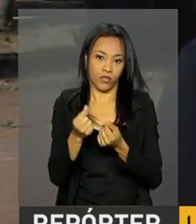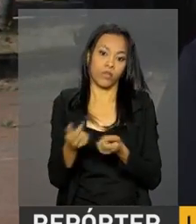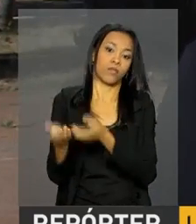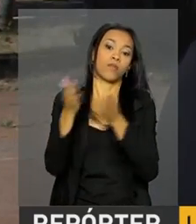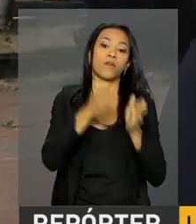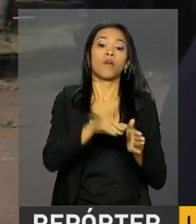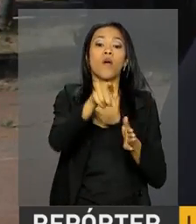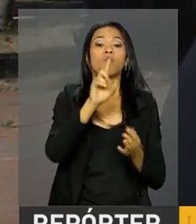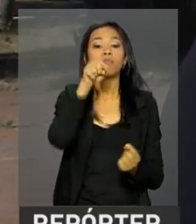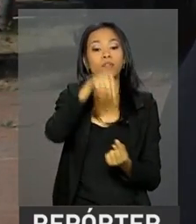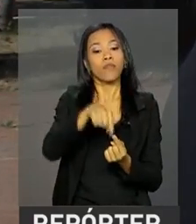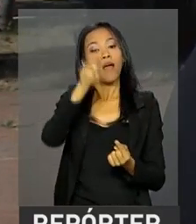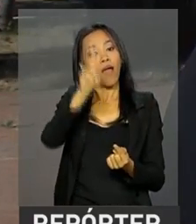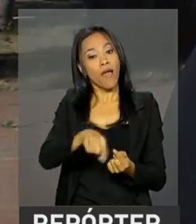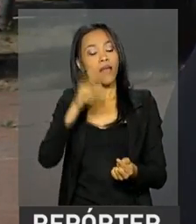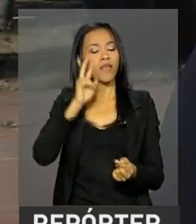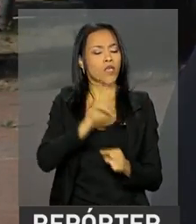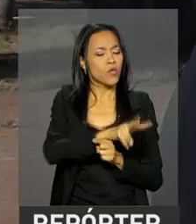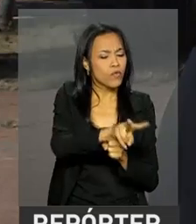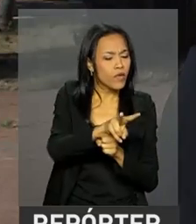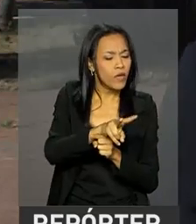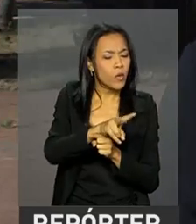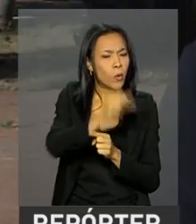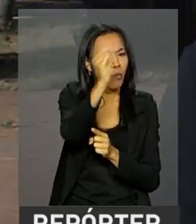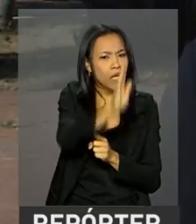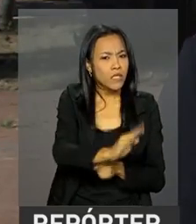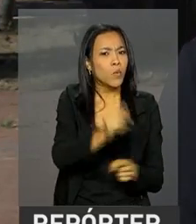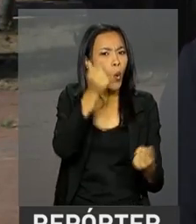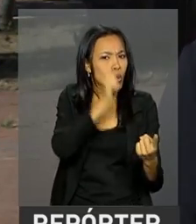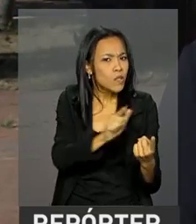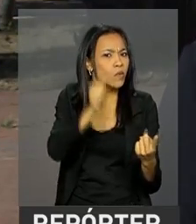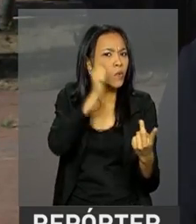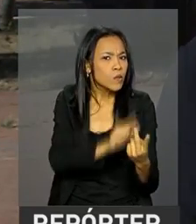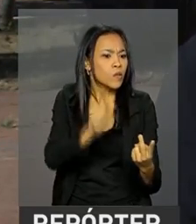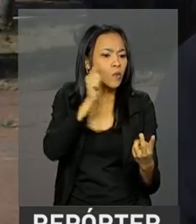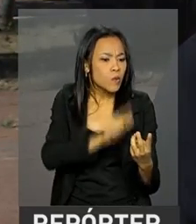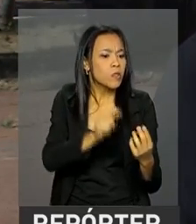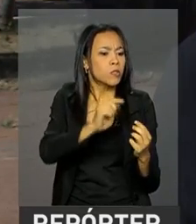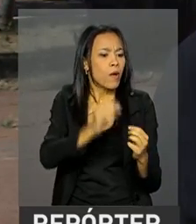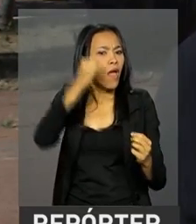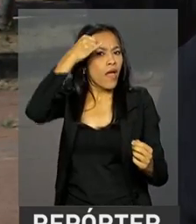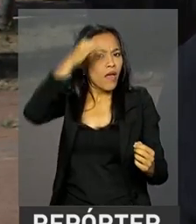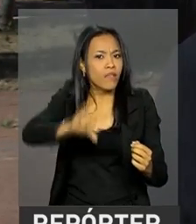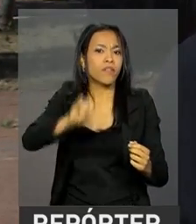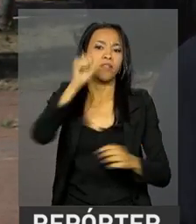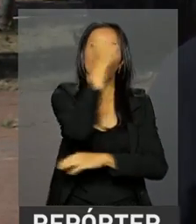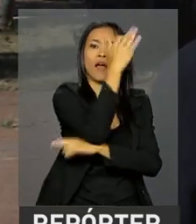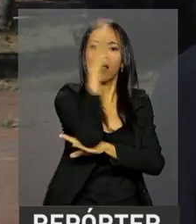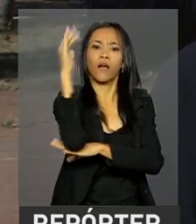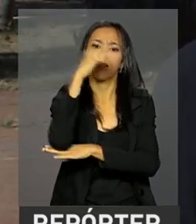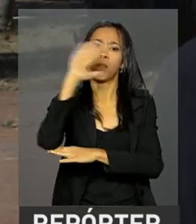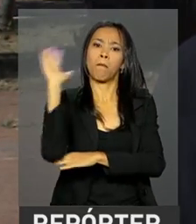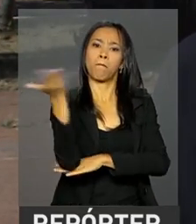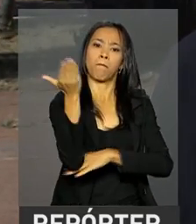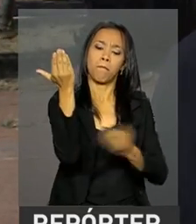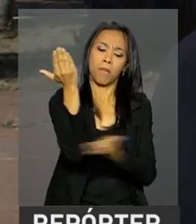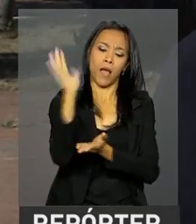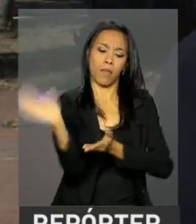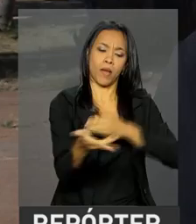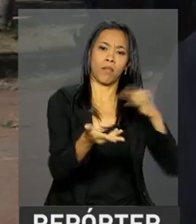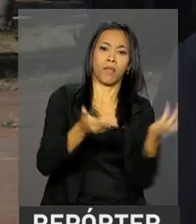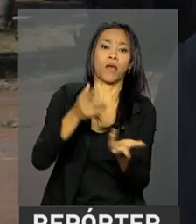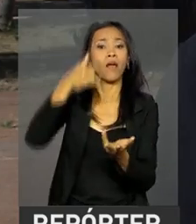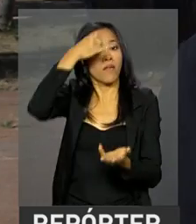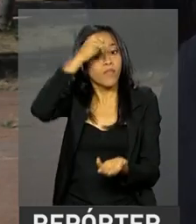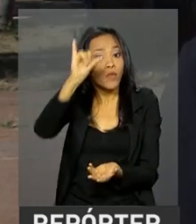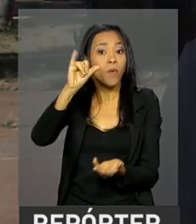determinada com base nos resultados que o Brasil alcançou no ano anterior em relação ao desmatamento da floresta amazônica. Por meio de